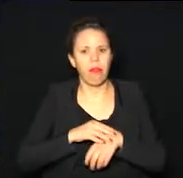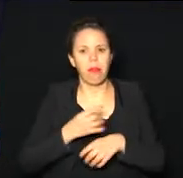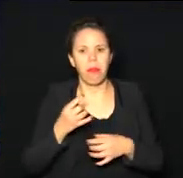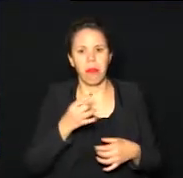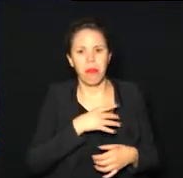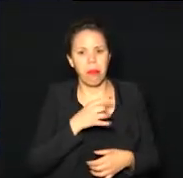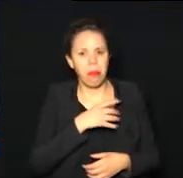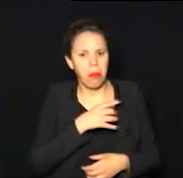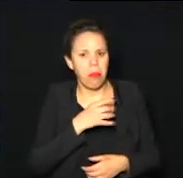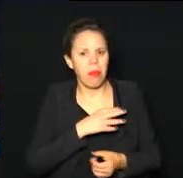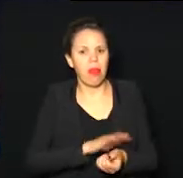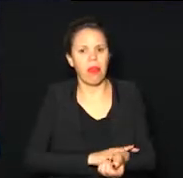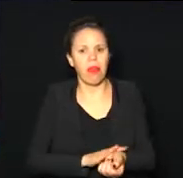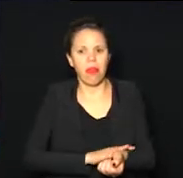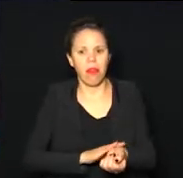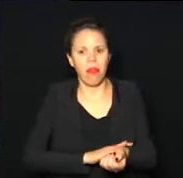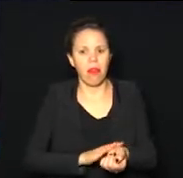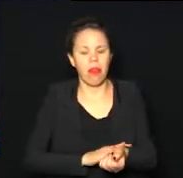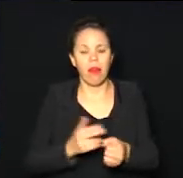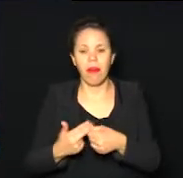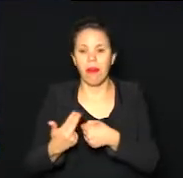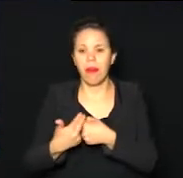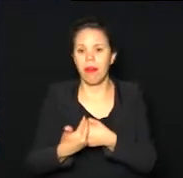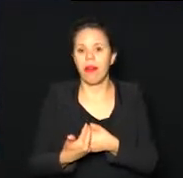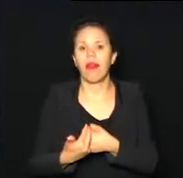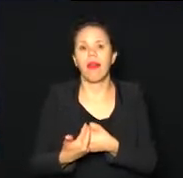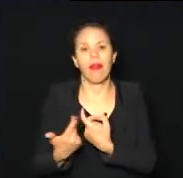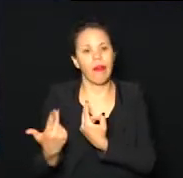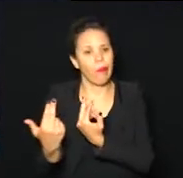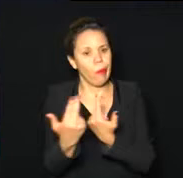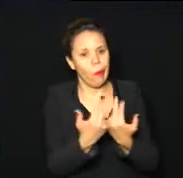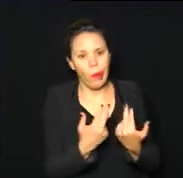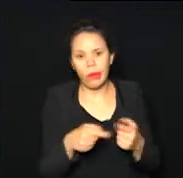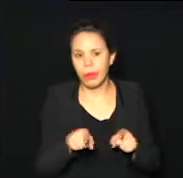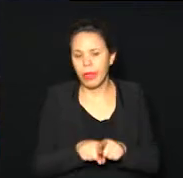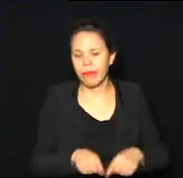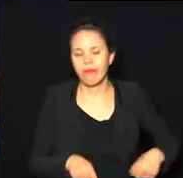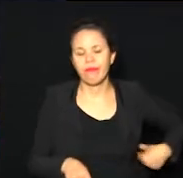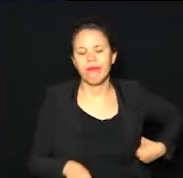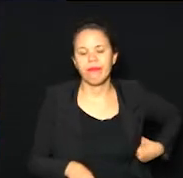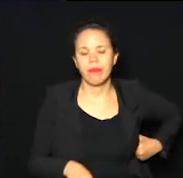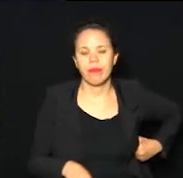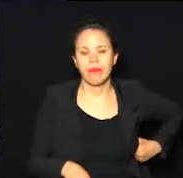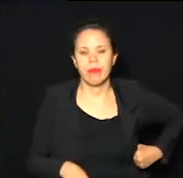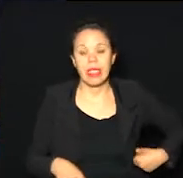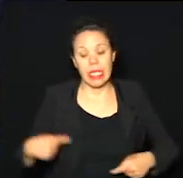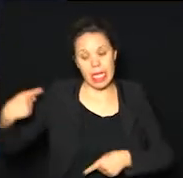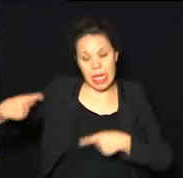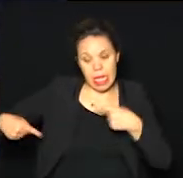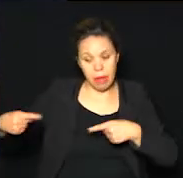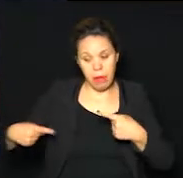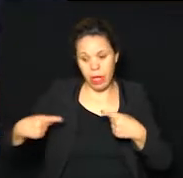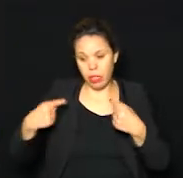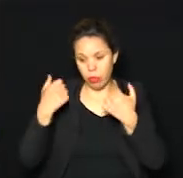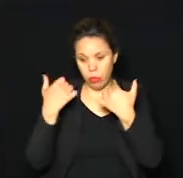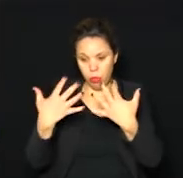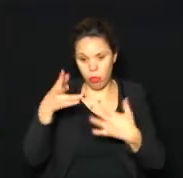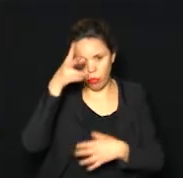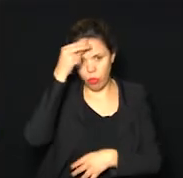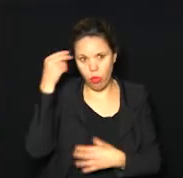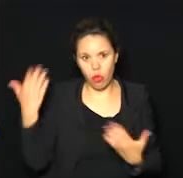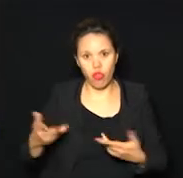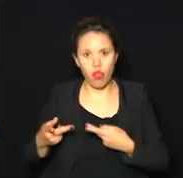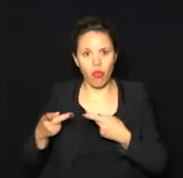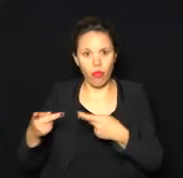medo, de estresse, e na Unicamp não é diferente. Para fazer esse debate, a gente convidou a